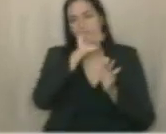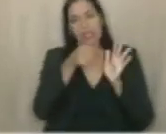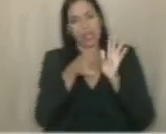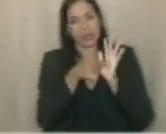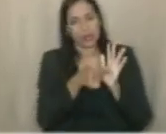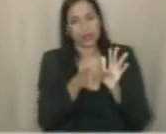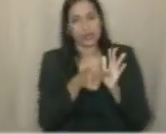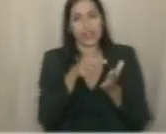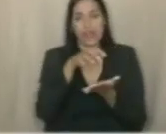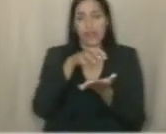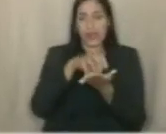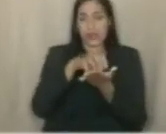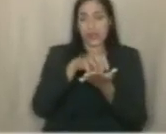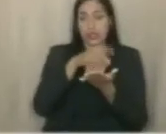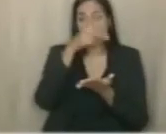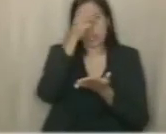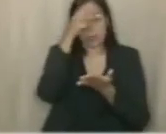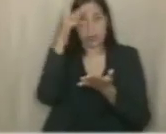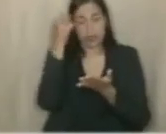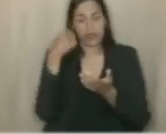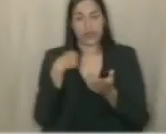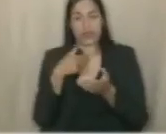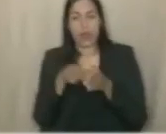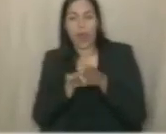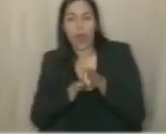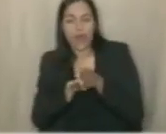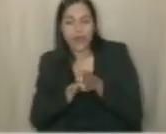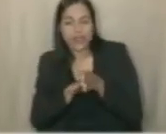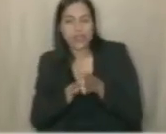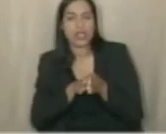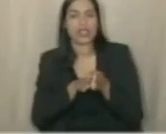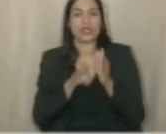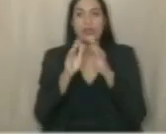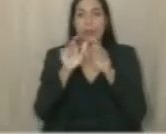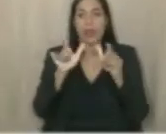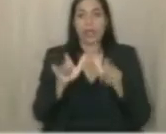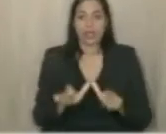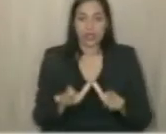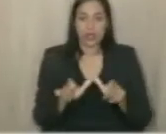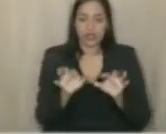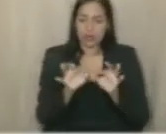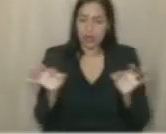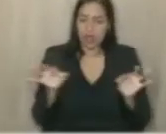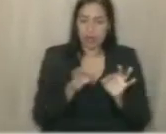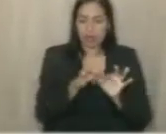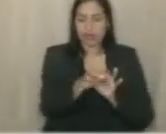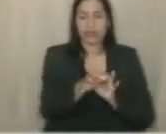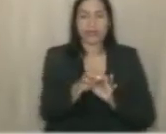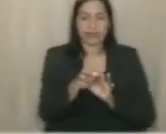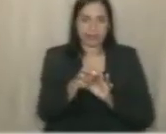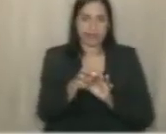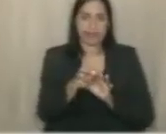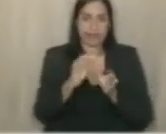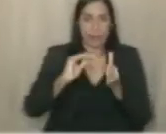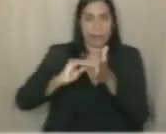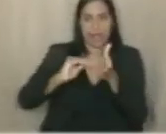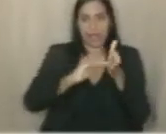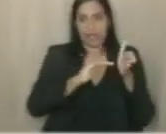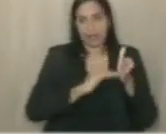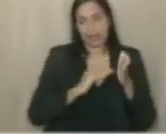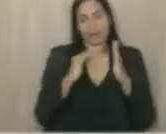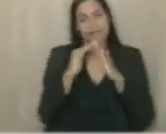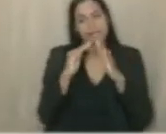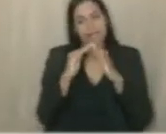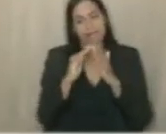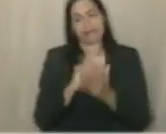funcionários da Prefeitura estão coagindo moradores para medirem as suas casas no processo de desapropriação.